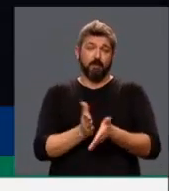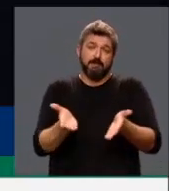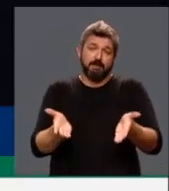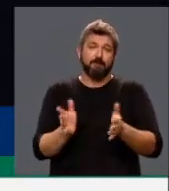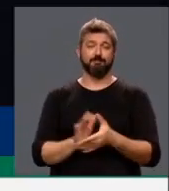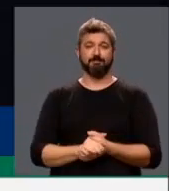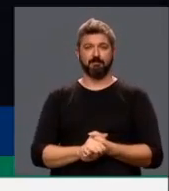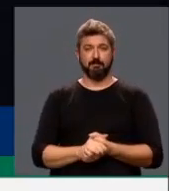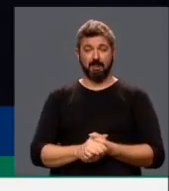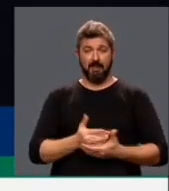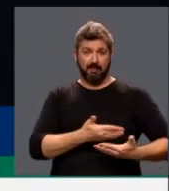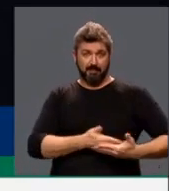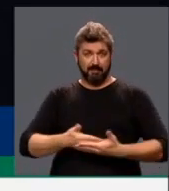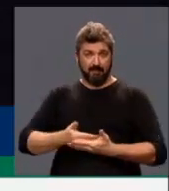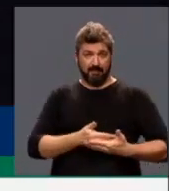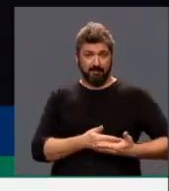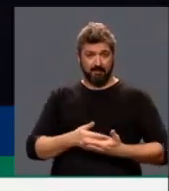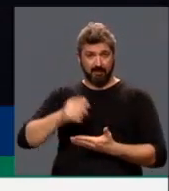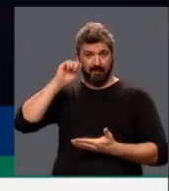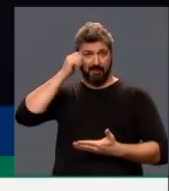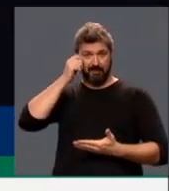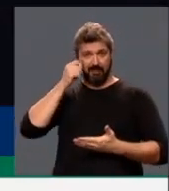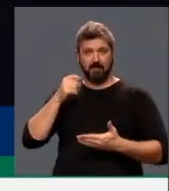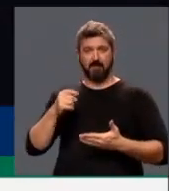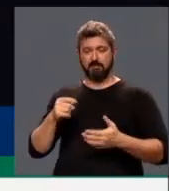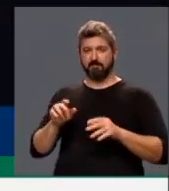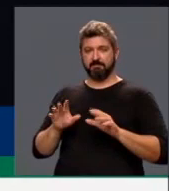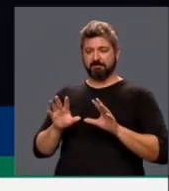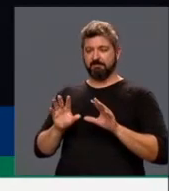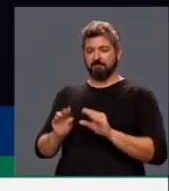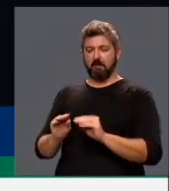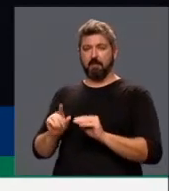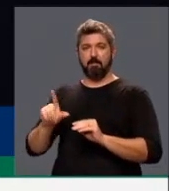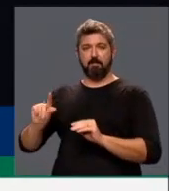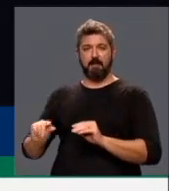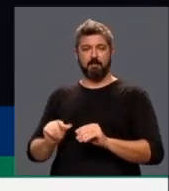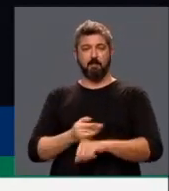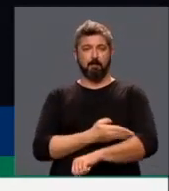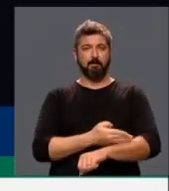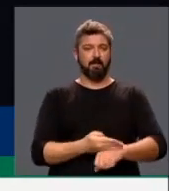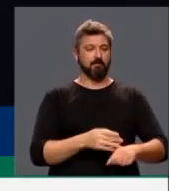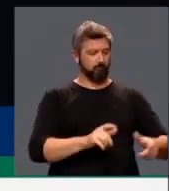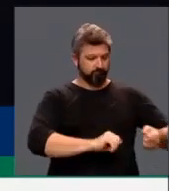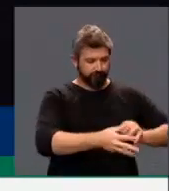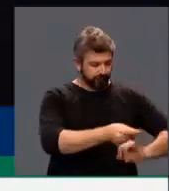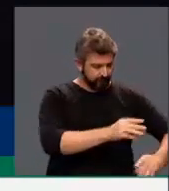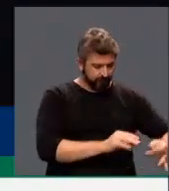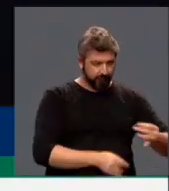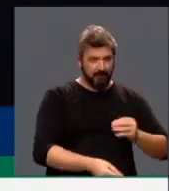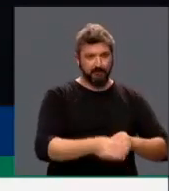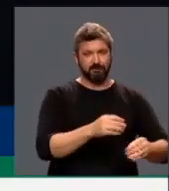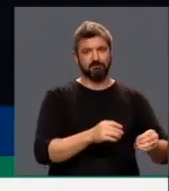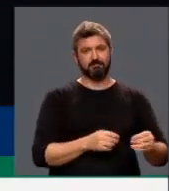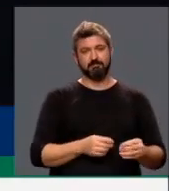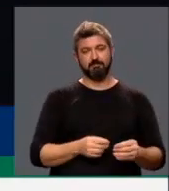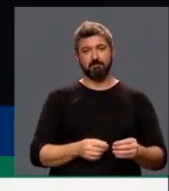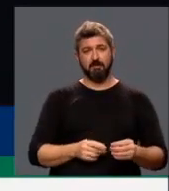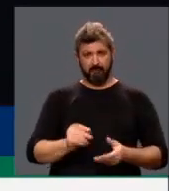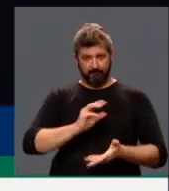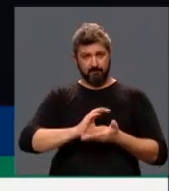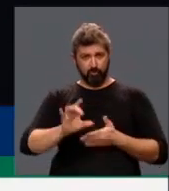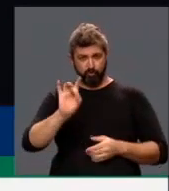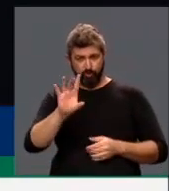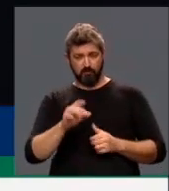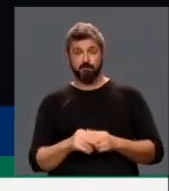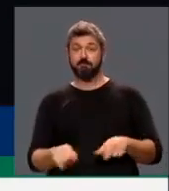sabe que bebês negros são menos tocados do que bebês não negros. Isso não tem a ver apenas com financiamento, tem a